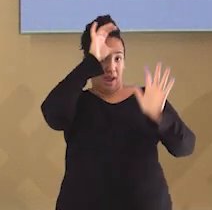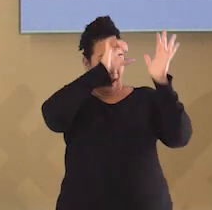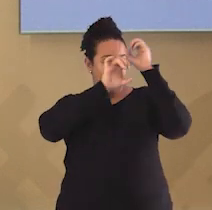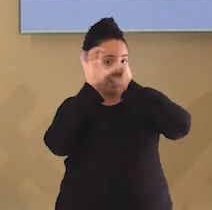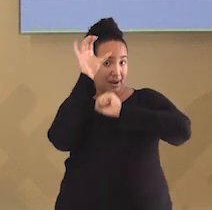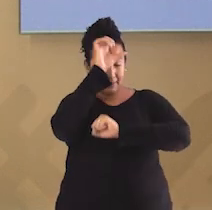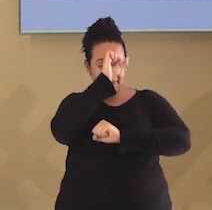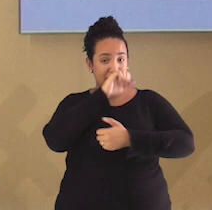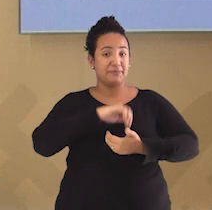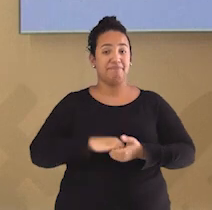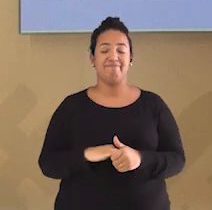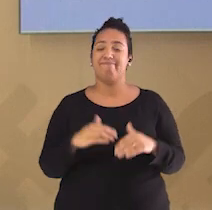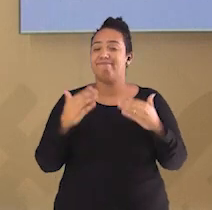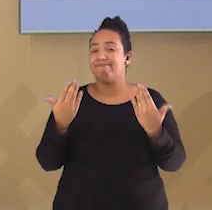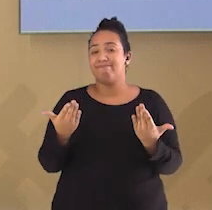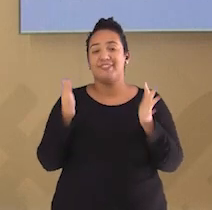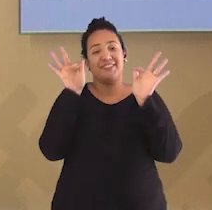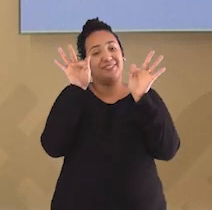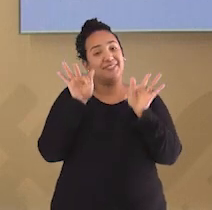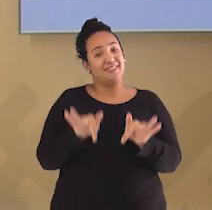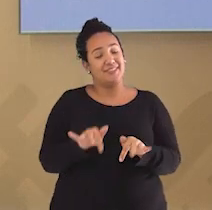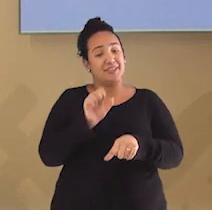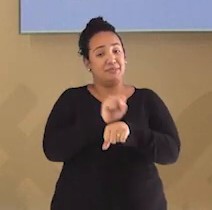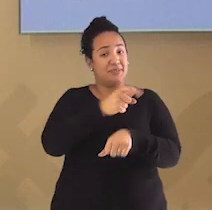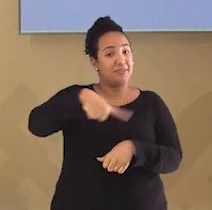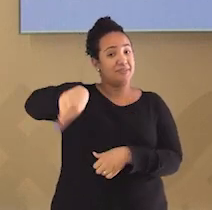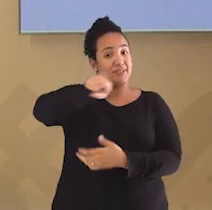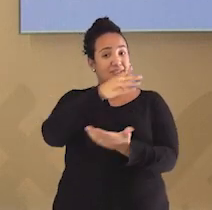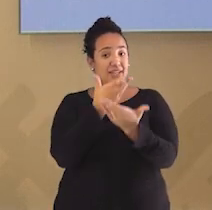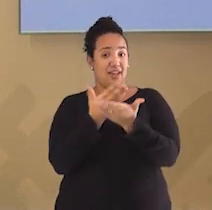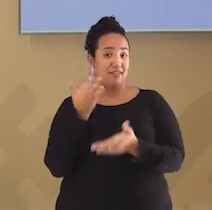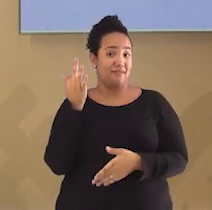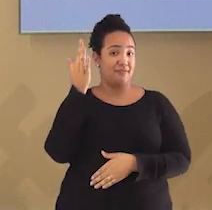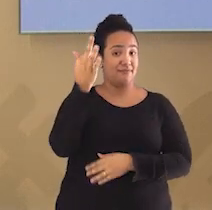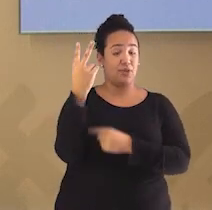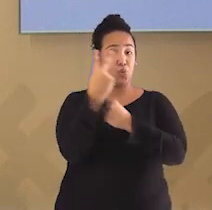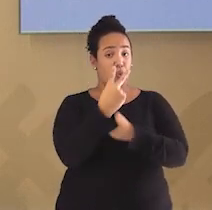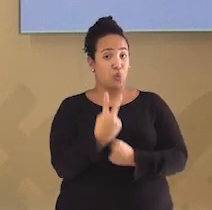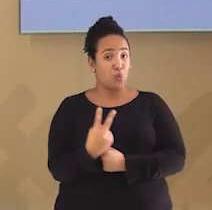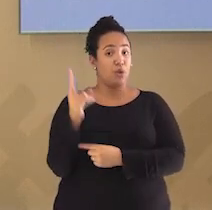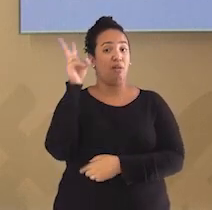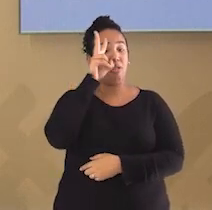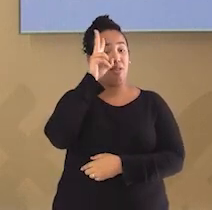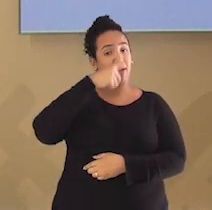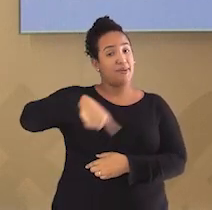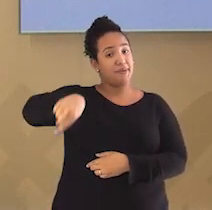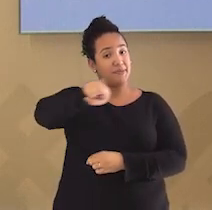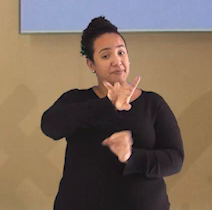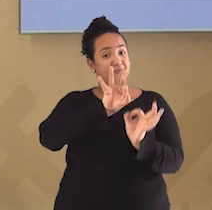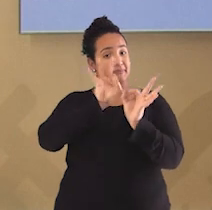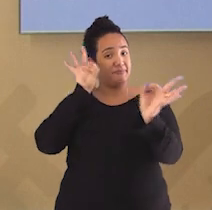tenham curtido. É isso, pessoal. Espero vocês na próxima. Se cuidem